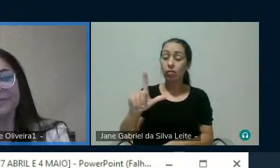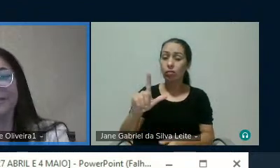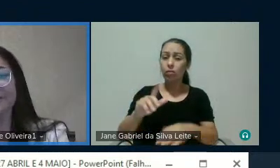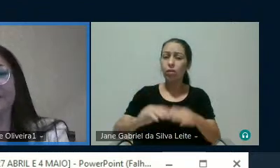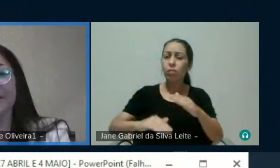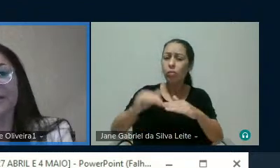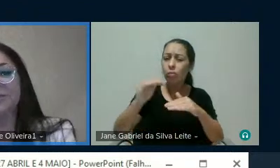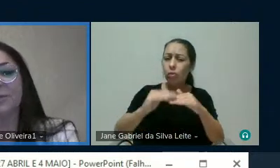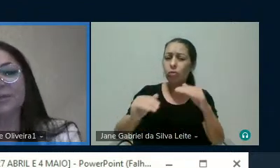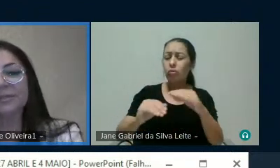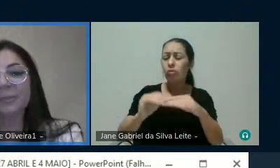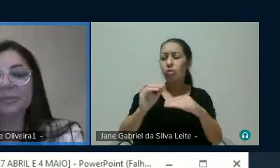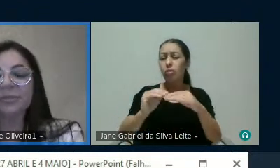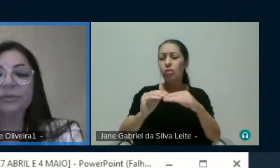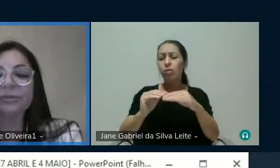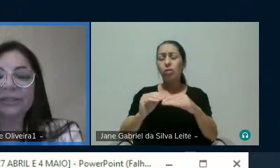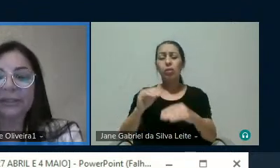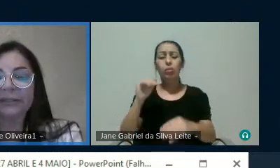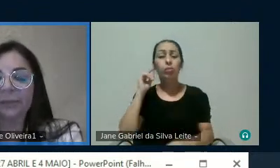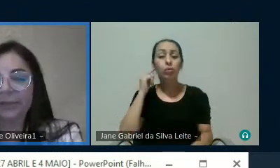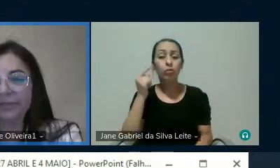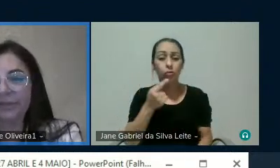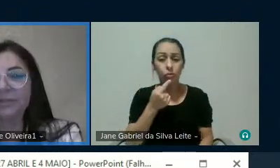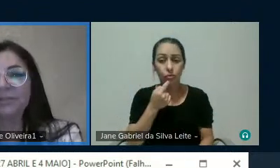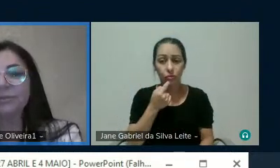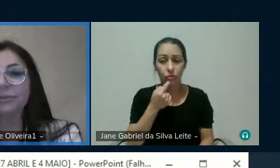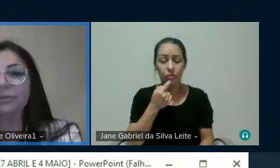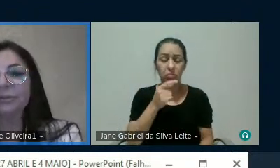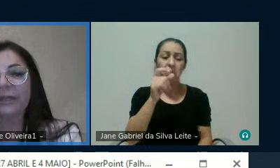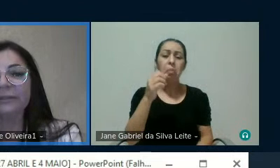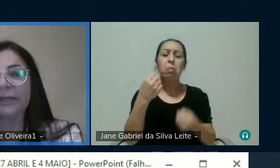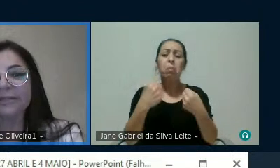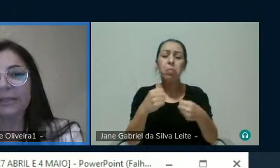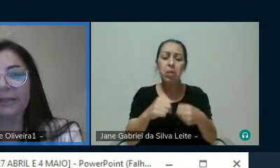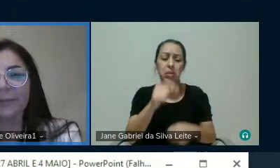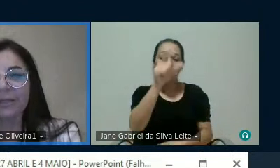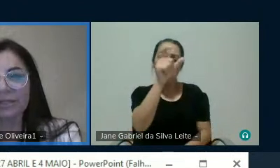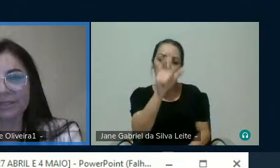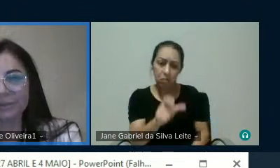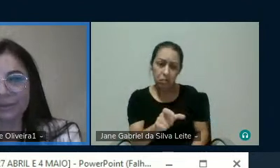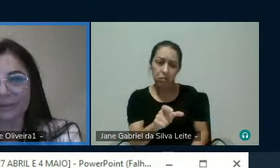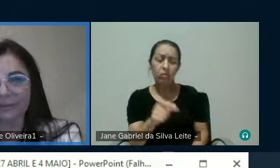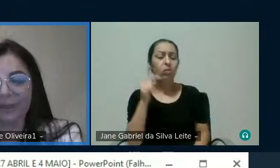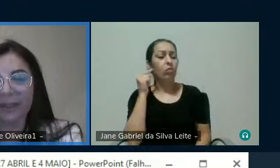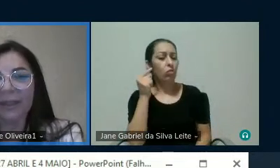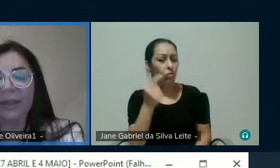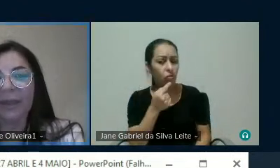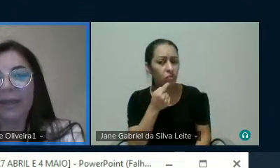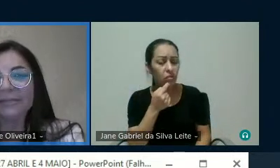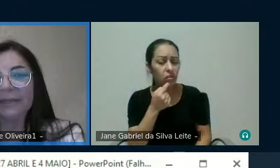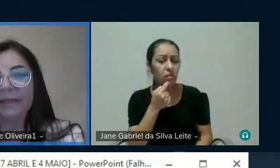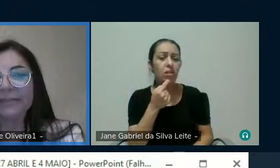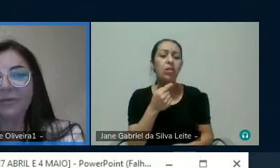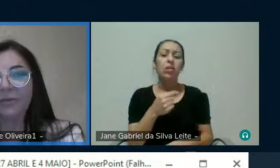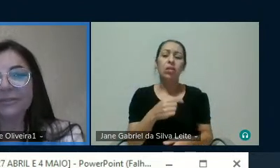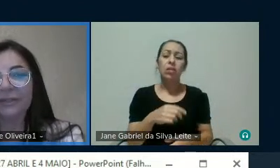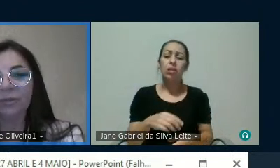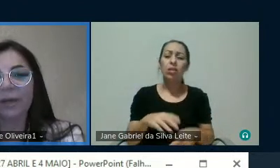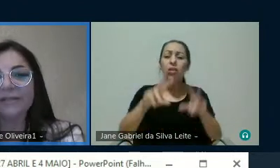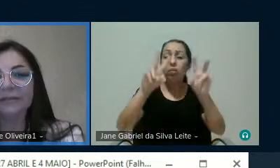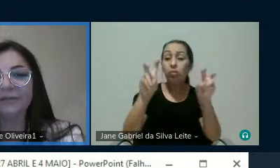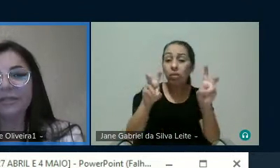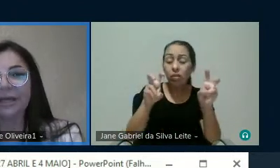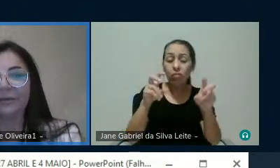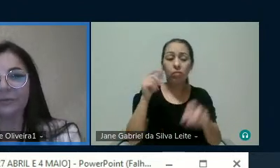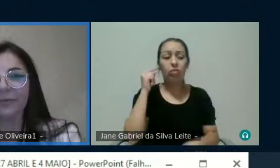antes para vocês. Só produzida por surdos, que tem que ter um personagem surdo e tem que trazer a temática surda. Esse é um